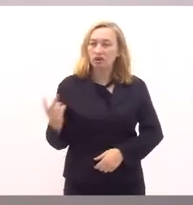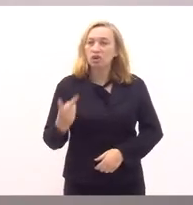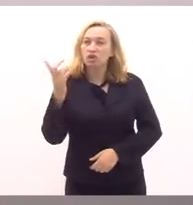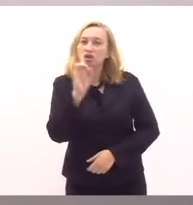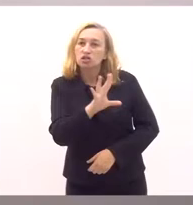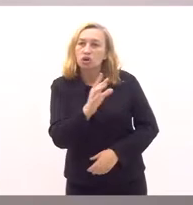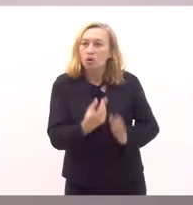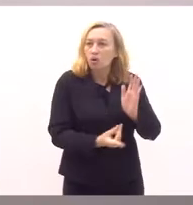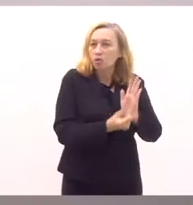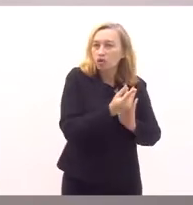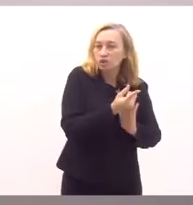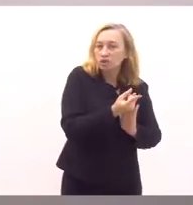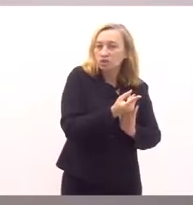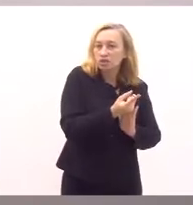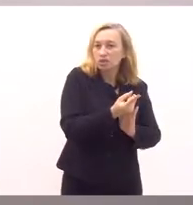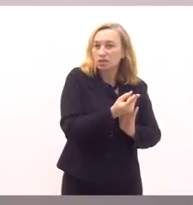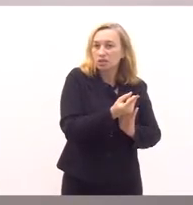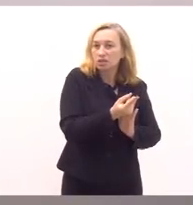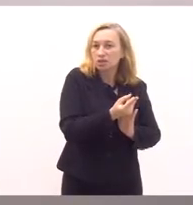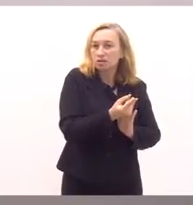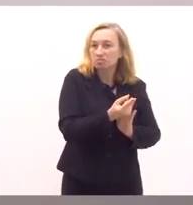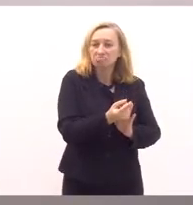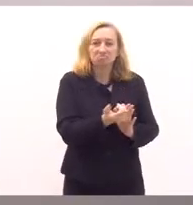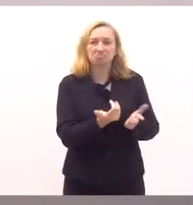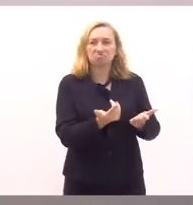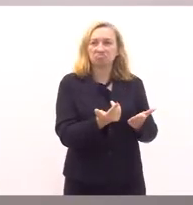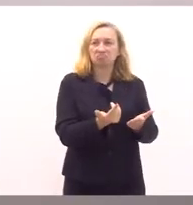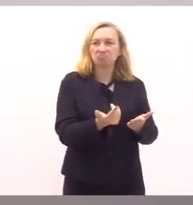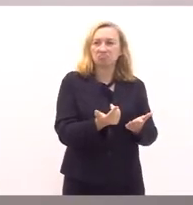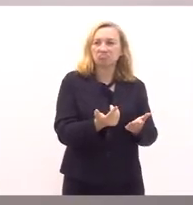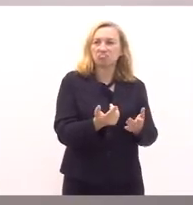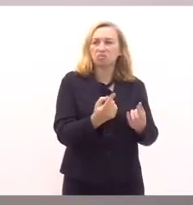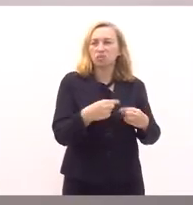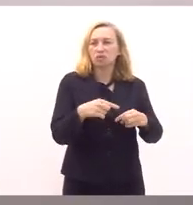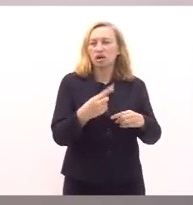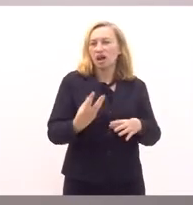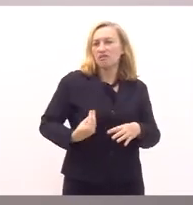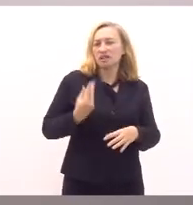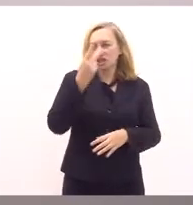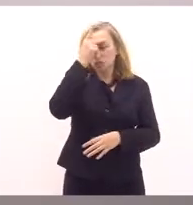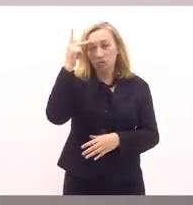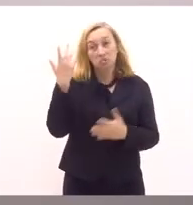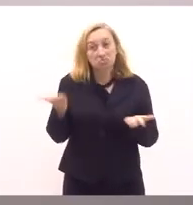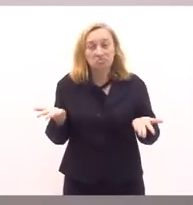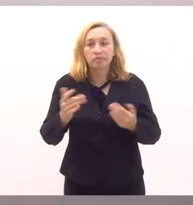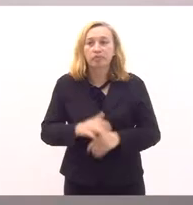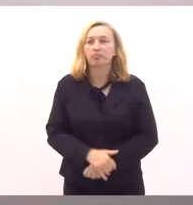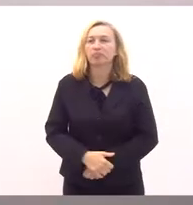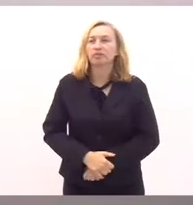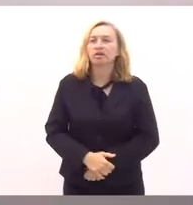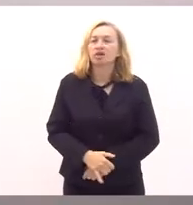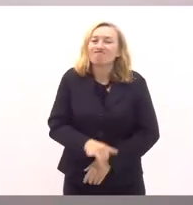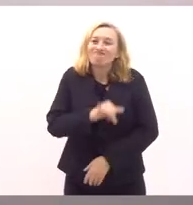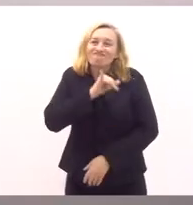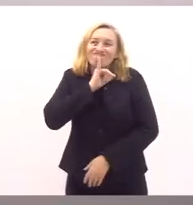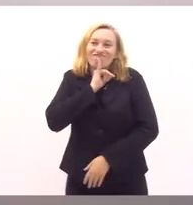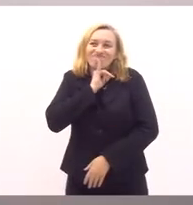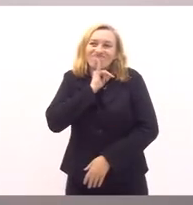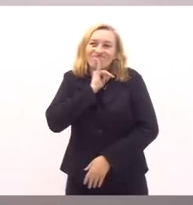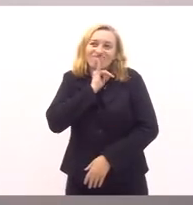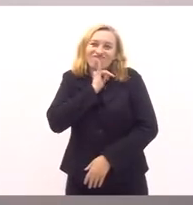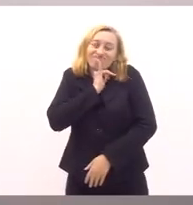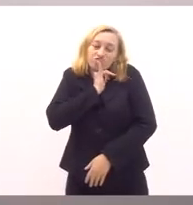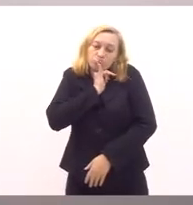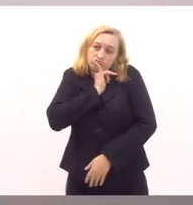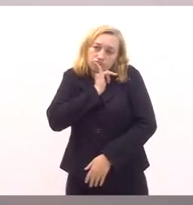financeiro em detrimento da vida das pessoas. A gente está, infelizmente, mais